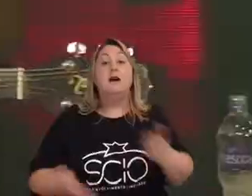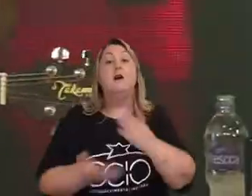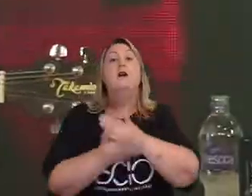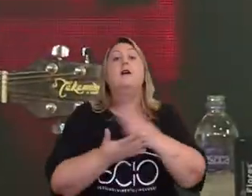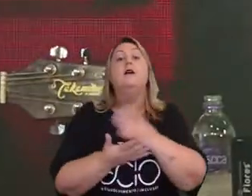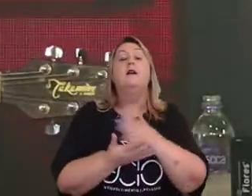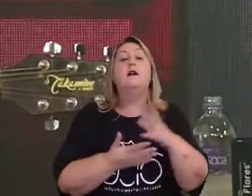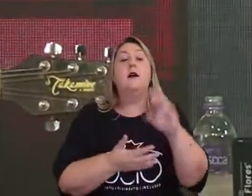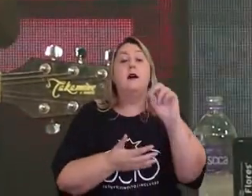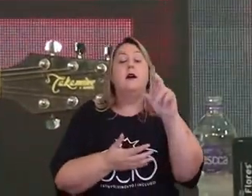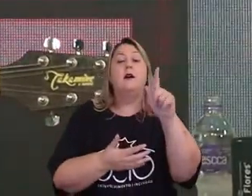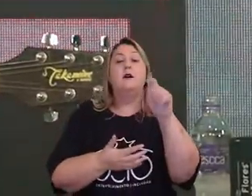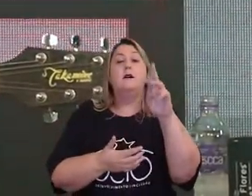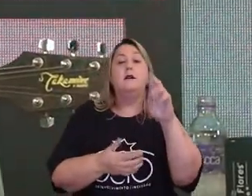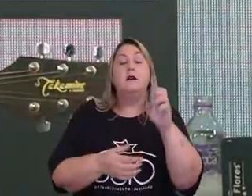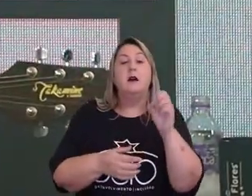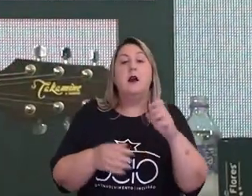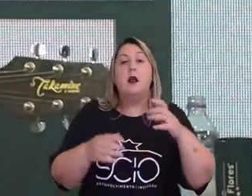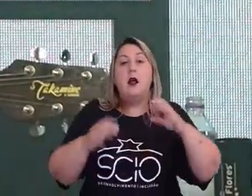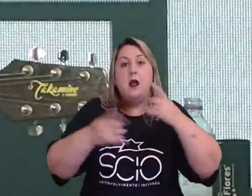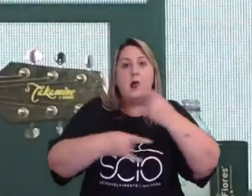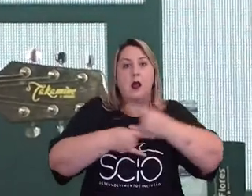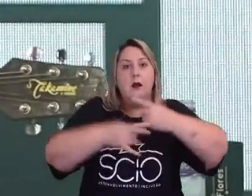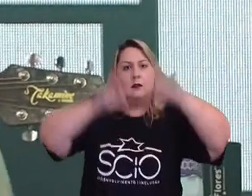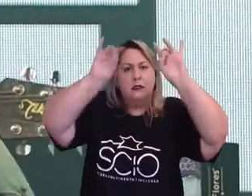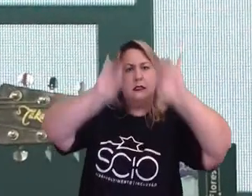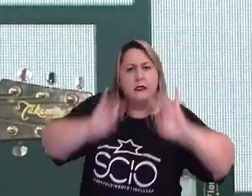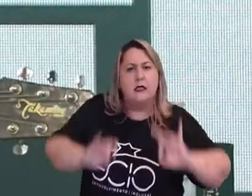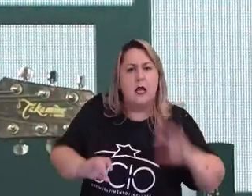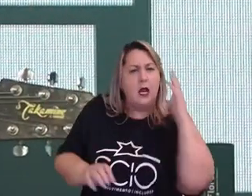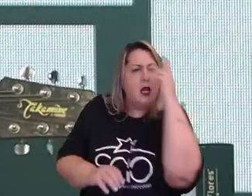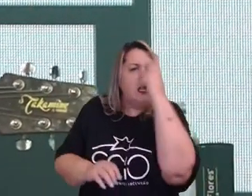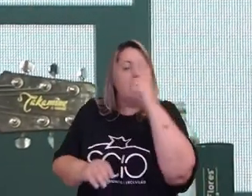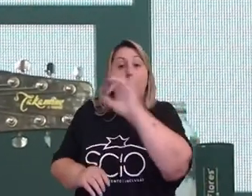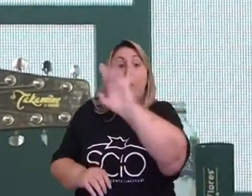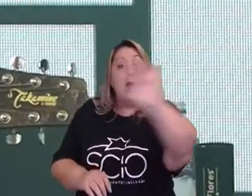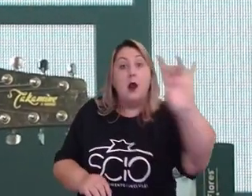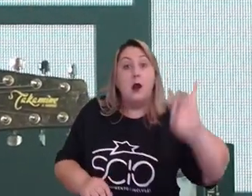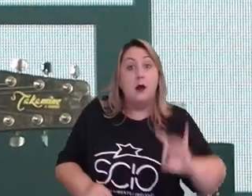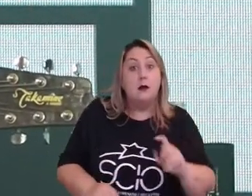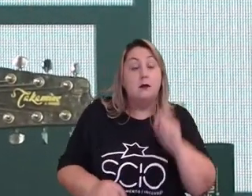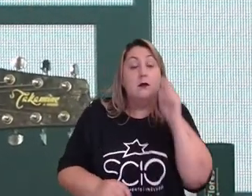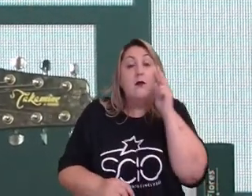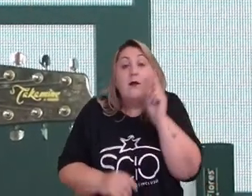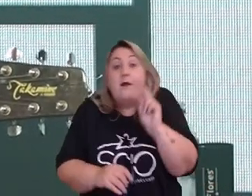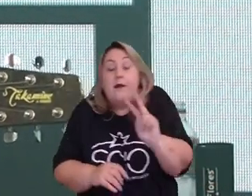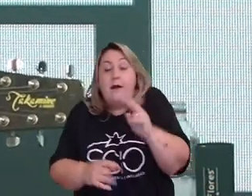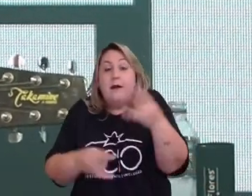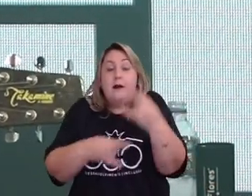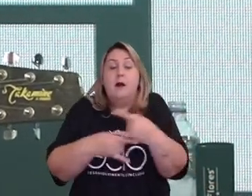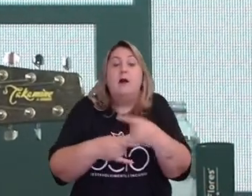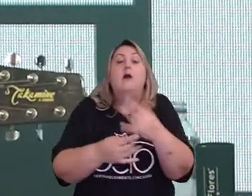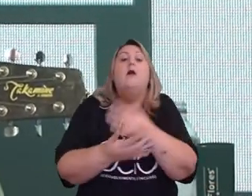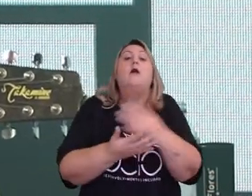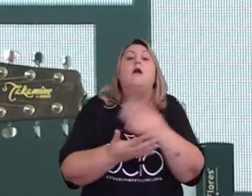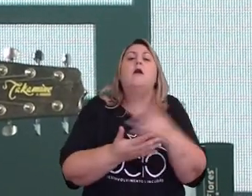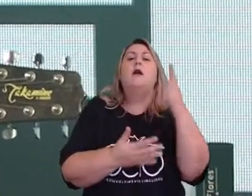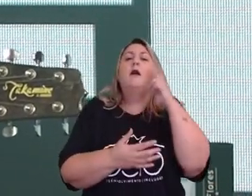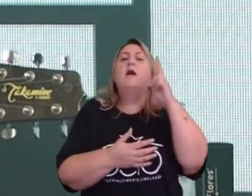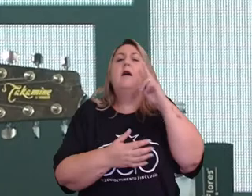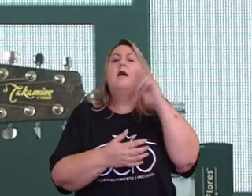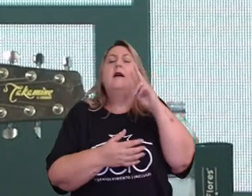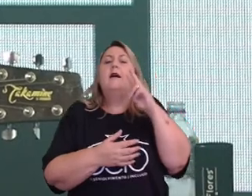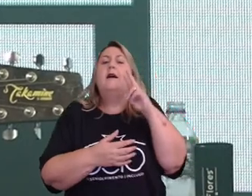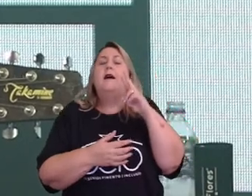Começando assim, Roger Flores, nessa live tão especial, maravilhosa, com cada um de vocês que estão aí nos acompanhando. E a gente começa relembrando os